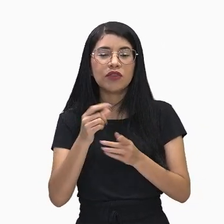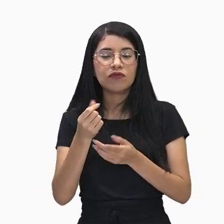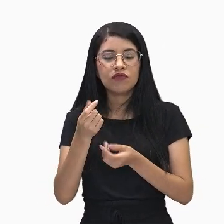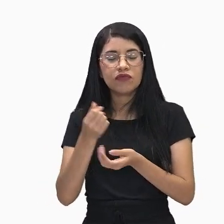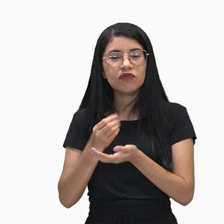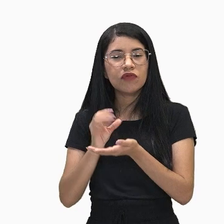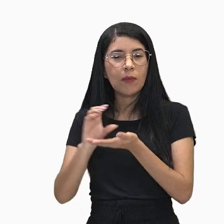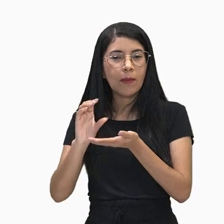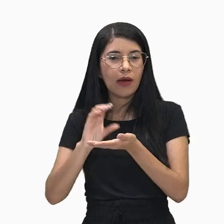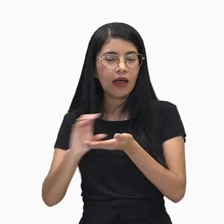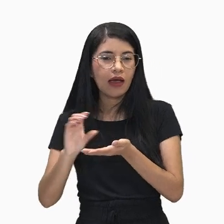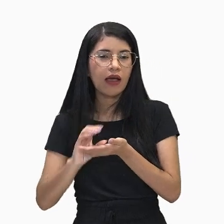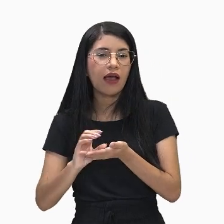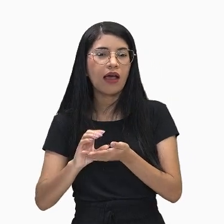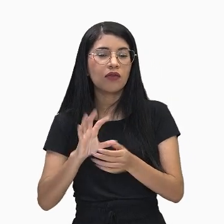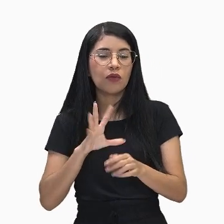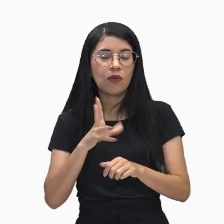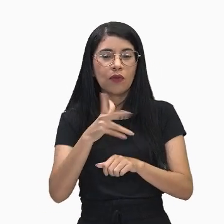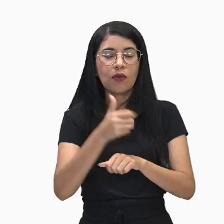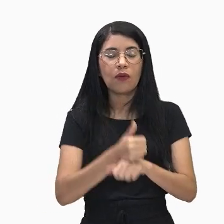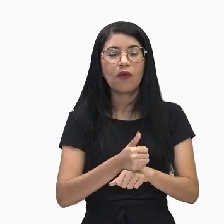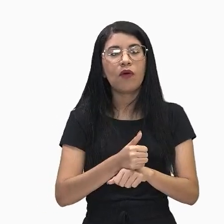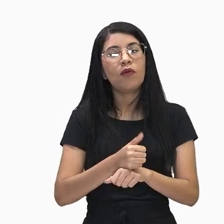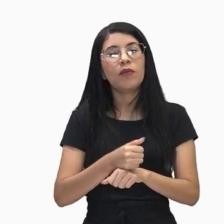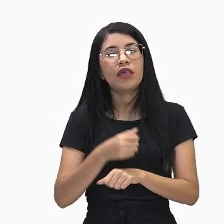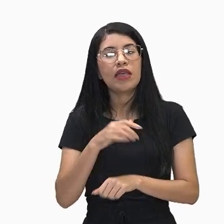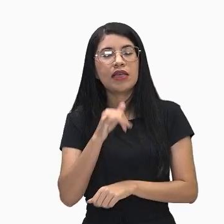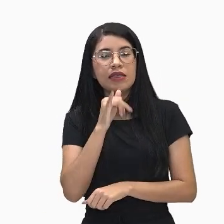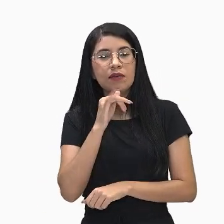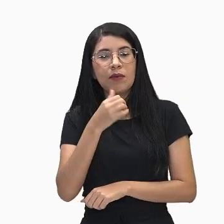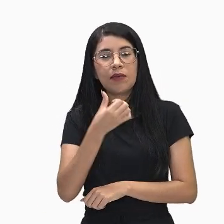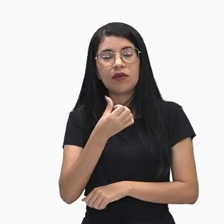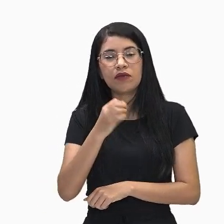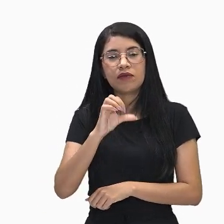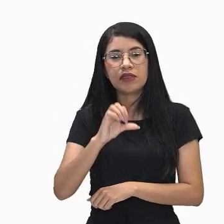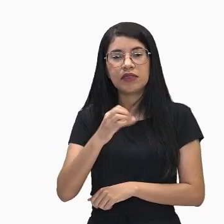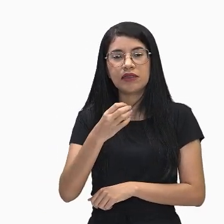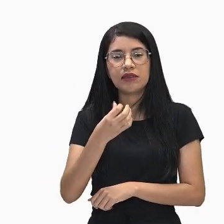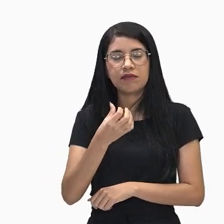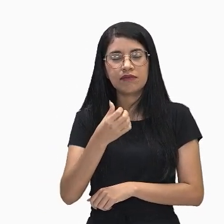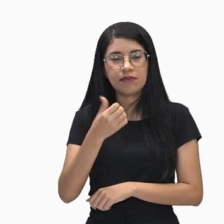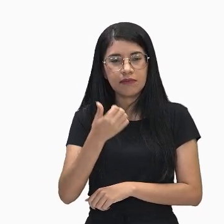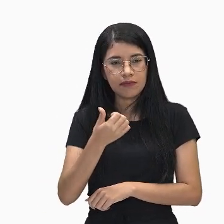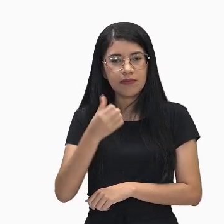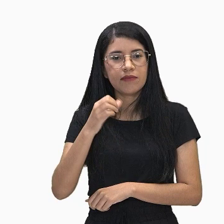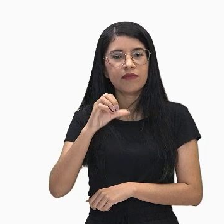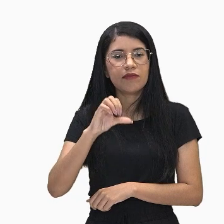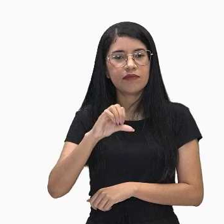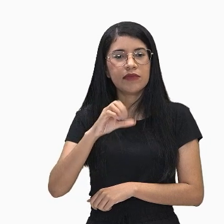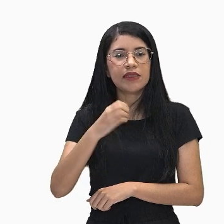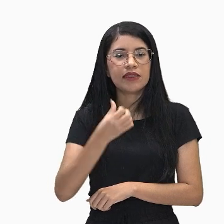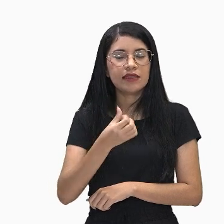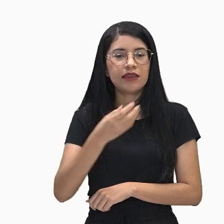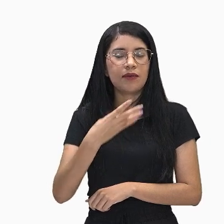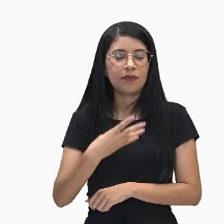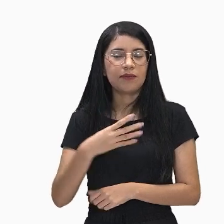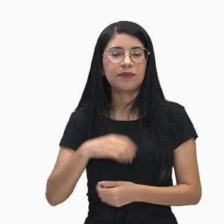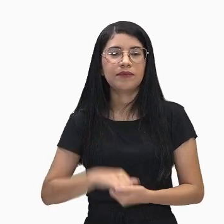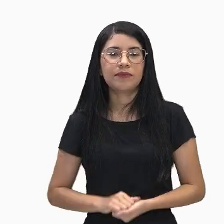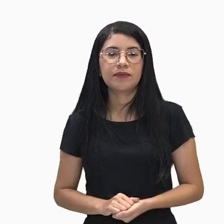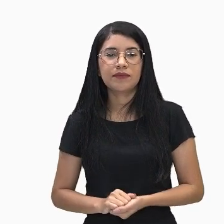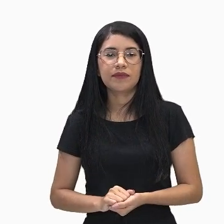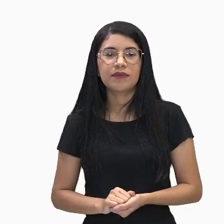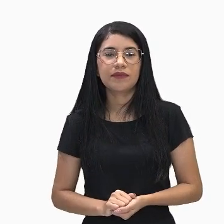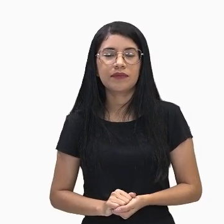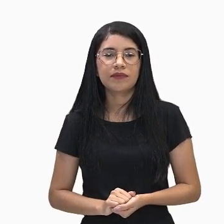golpe de Estado, que no caso foi o golpe de 64. Beleza, galera? Vamos adiante entender um